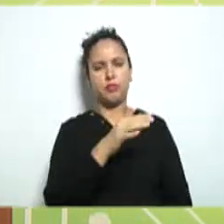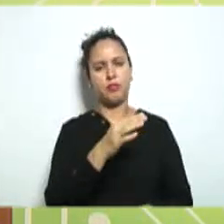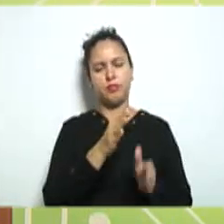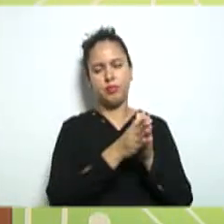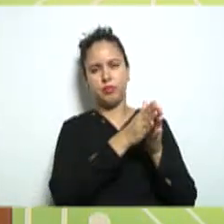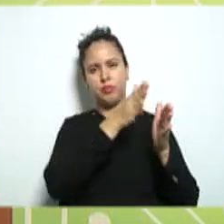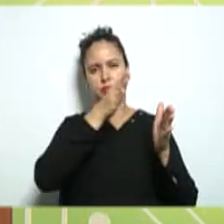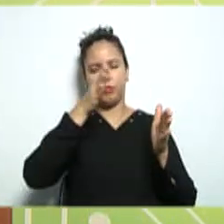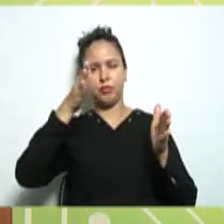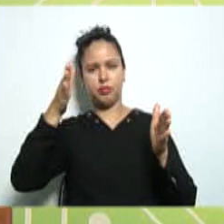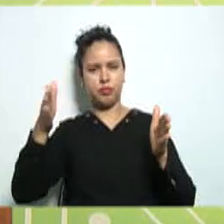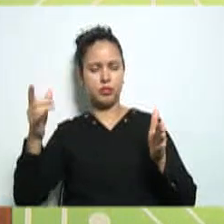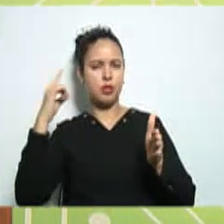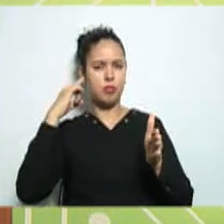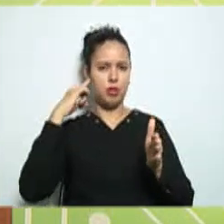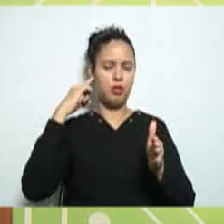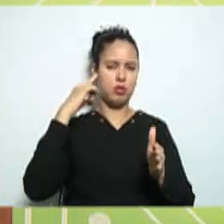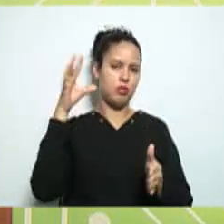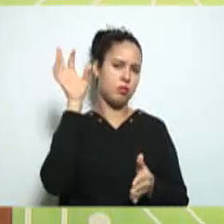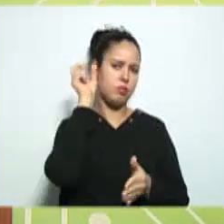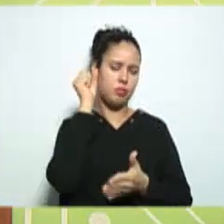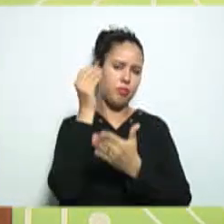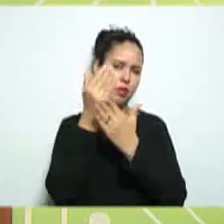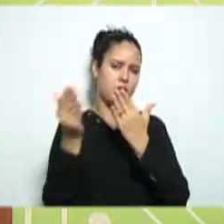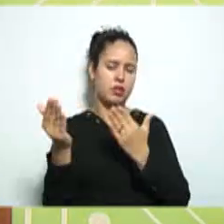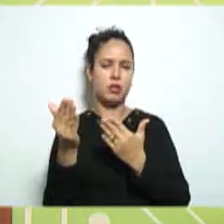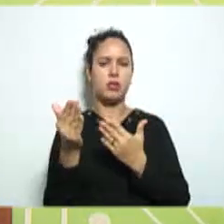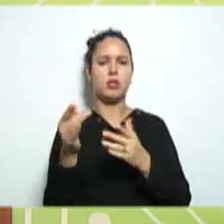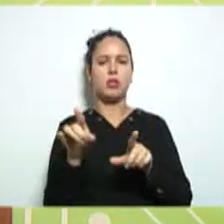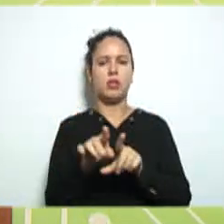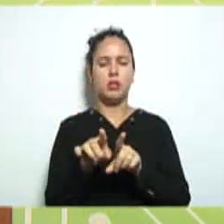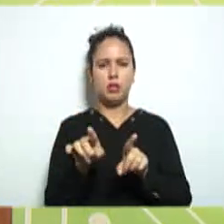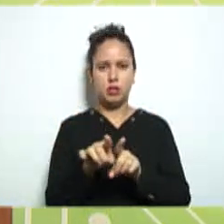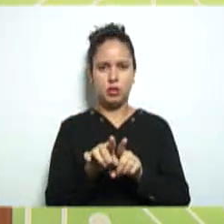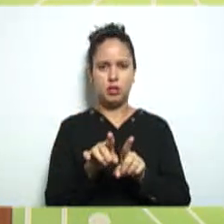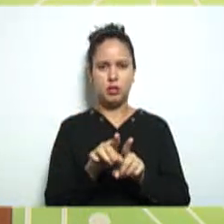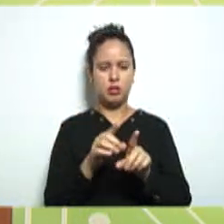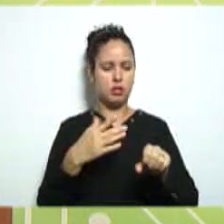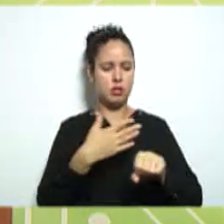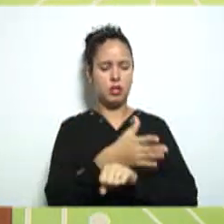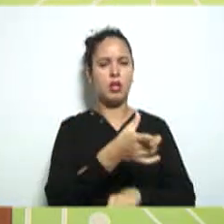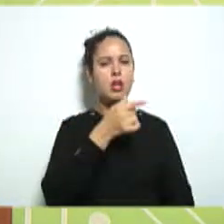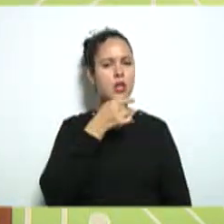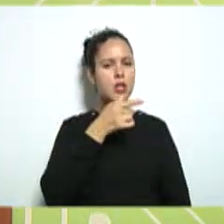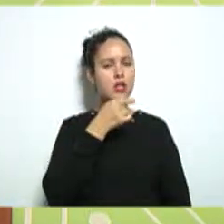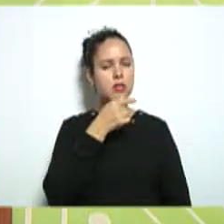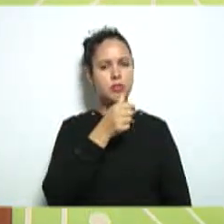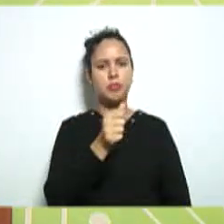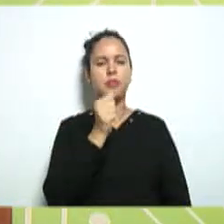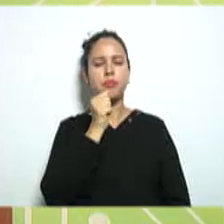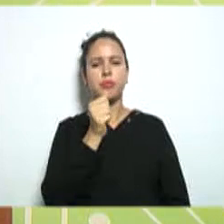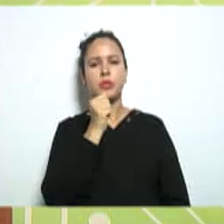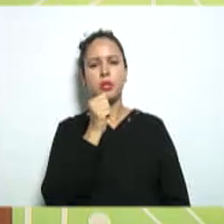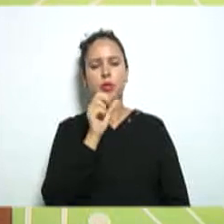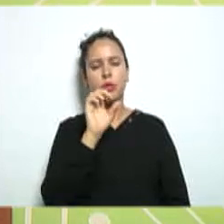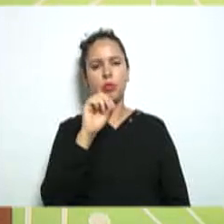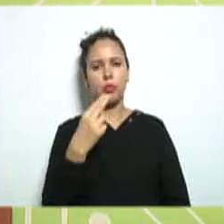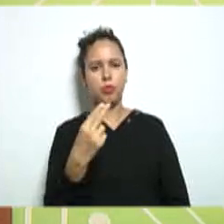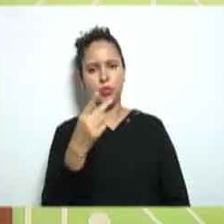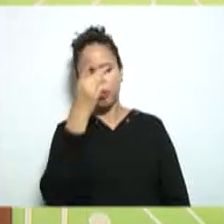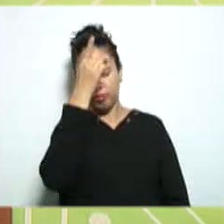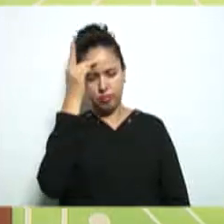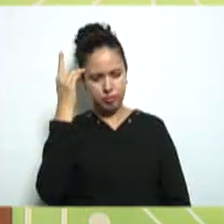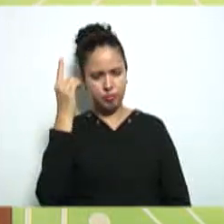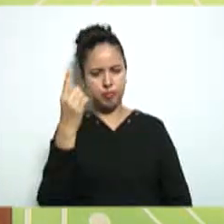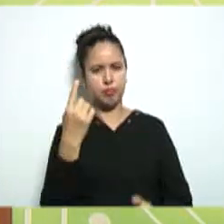período prolongado. Aquilo prejudica a saúde dela. Ou ainda a pessoa não tem acesso à água. Ou a pessoa fica isolada, ela fica